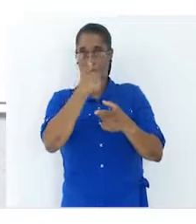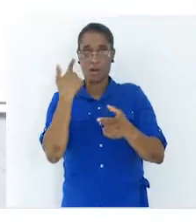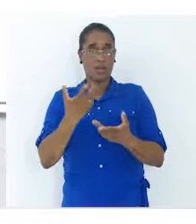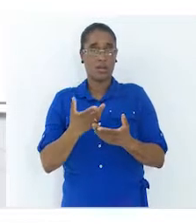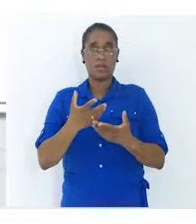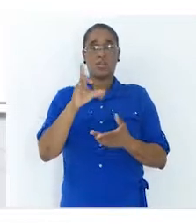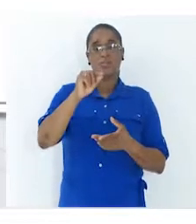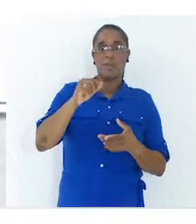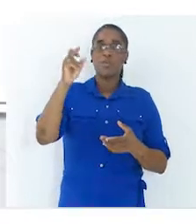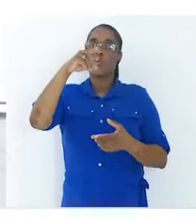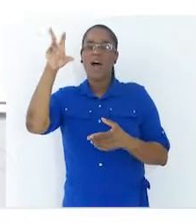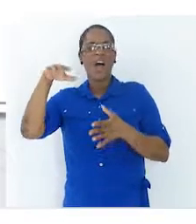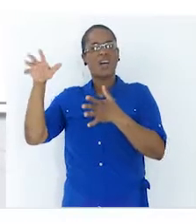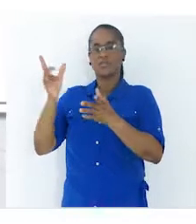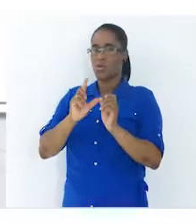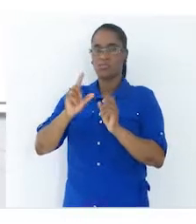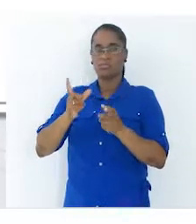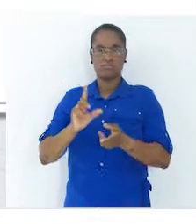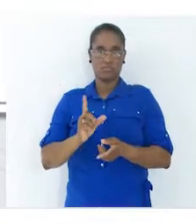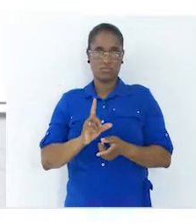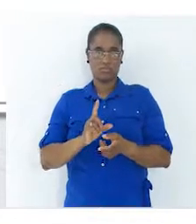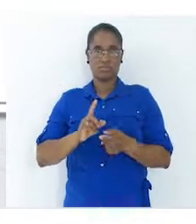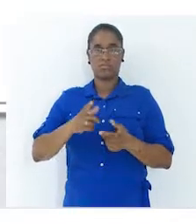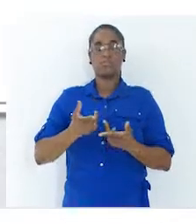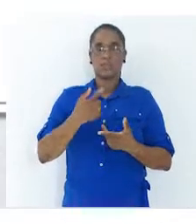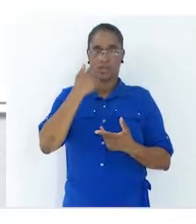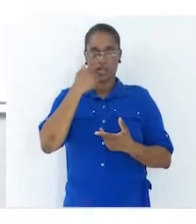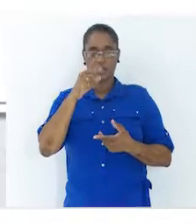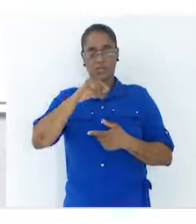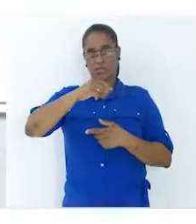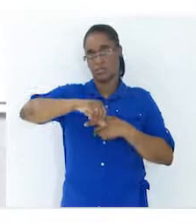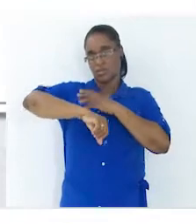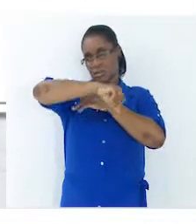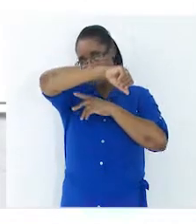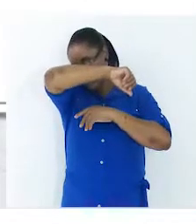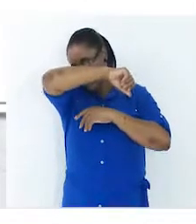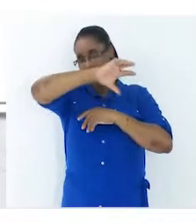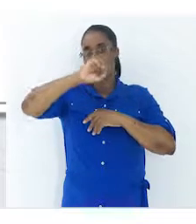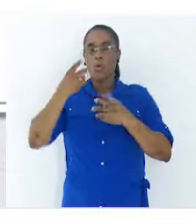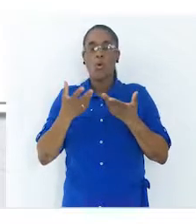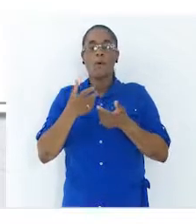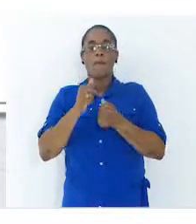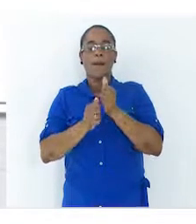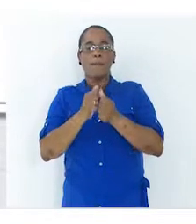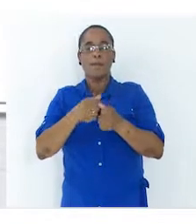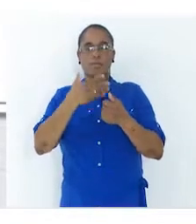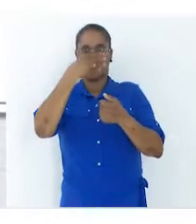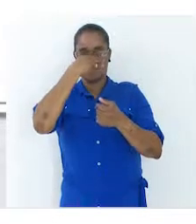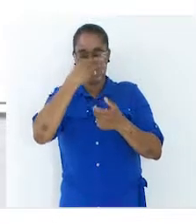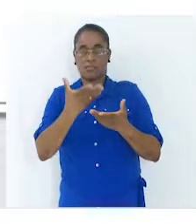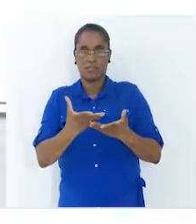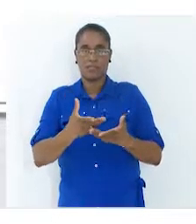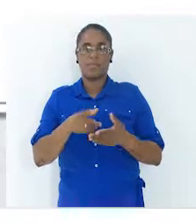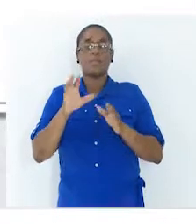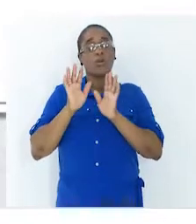toa no ar. E o nariz com o cotovelo, portanto, flexionar ou lenço. Evita contactos. Portanto, é isso. E